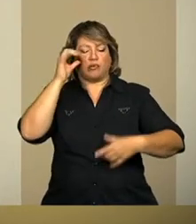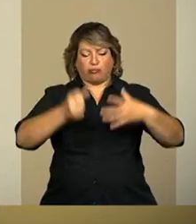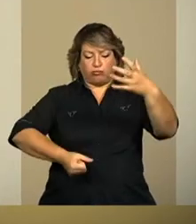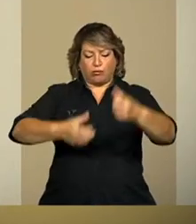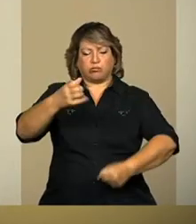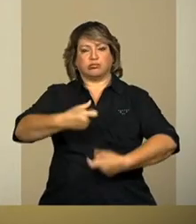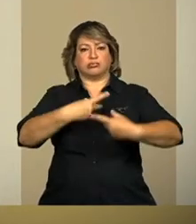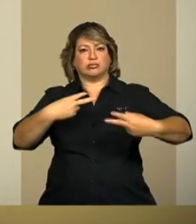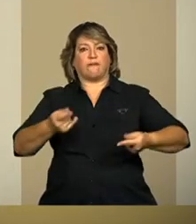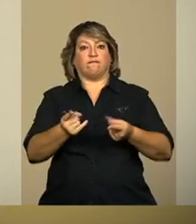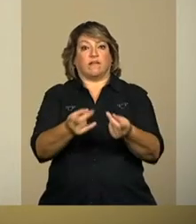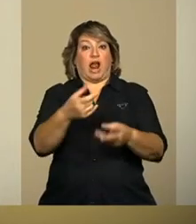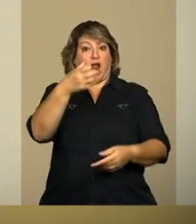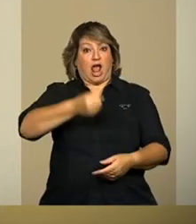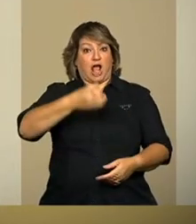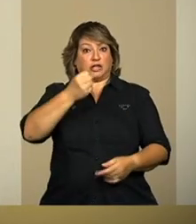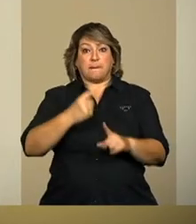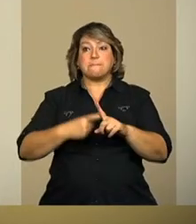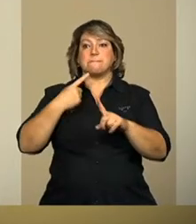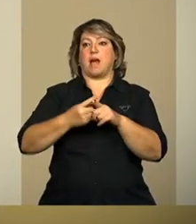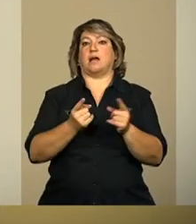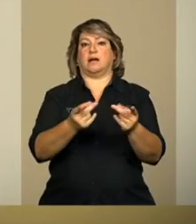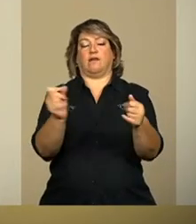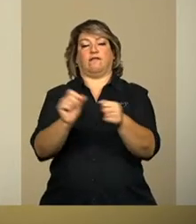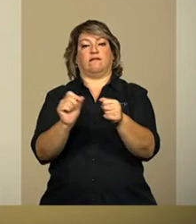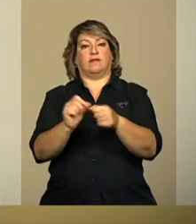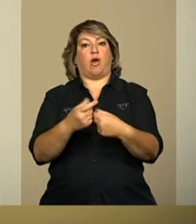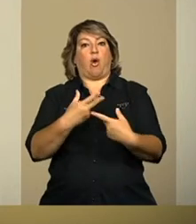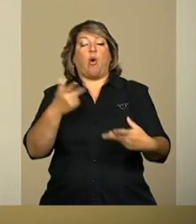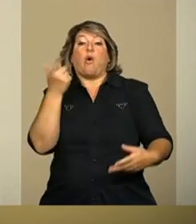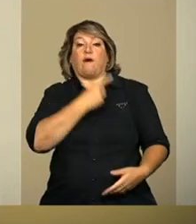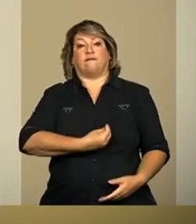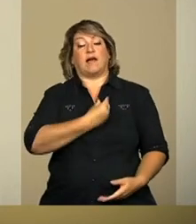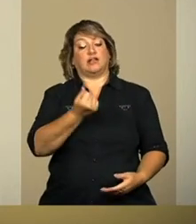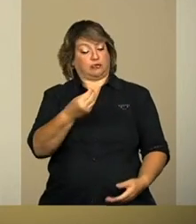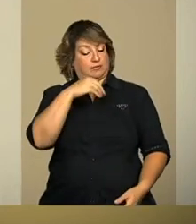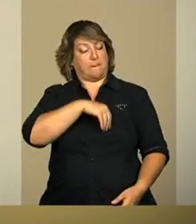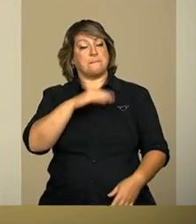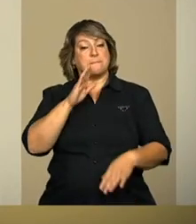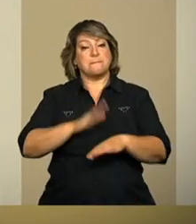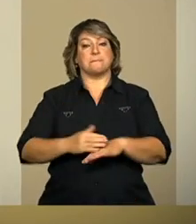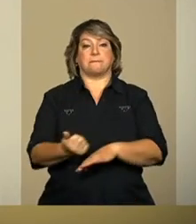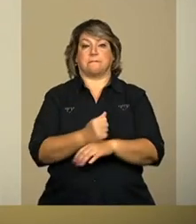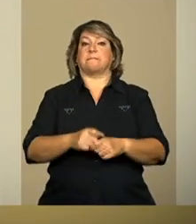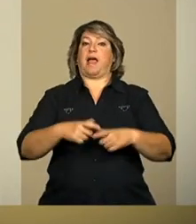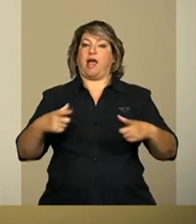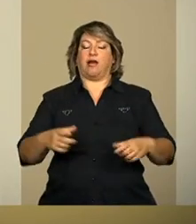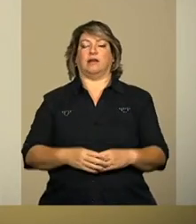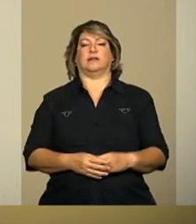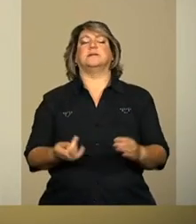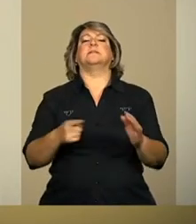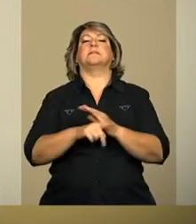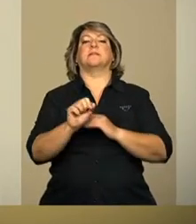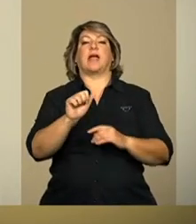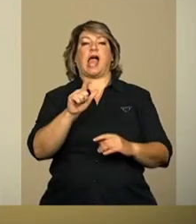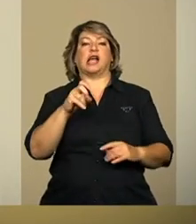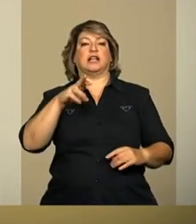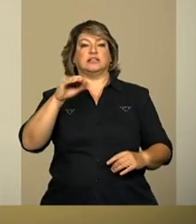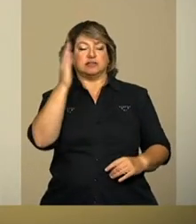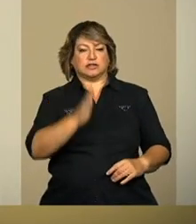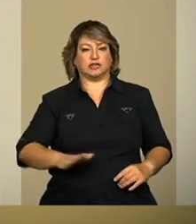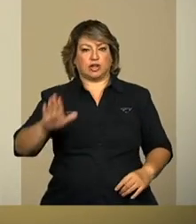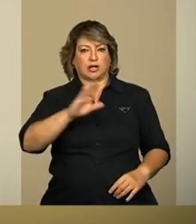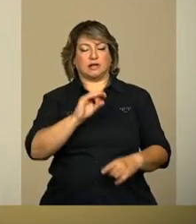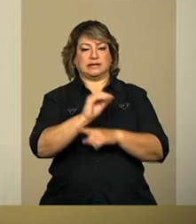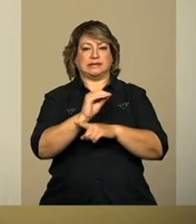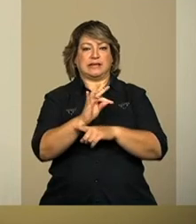consigam produzir mais e melhor para que elas consigam viver melhor com uma renda maior a agência nacional de assistência técnica